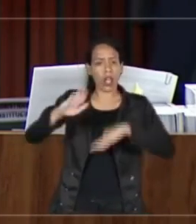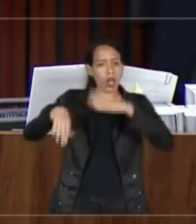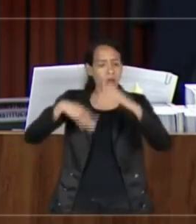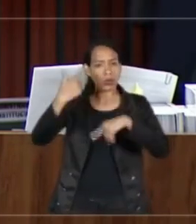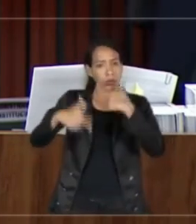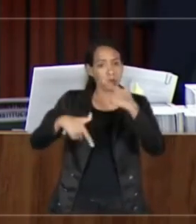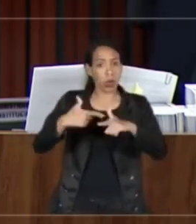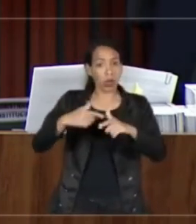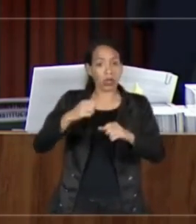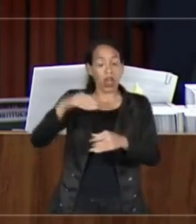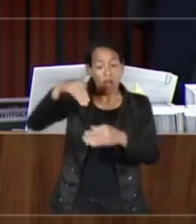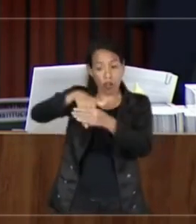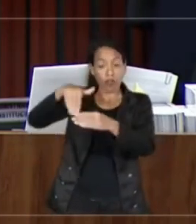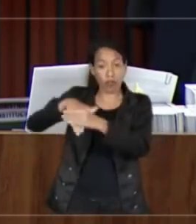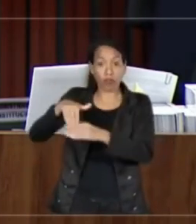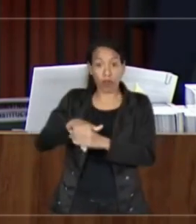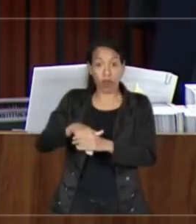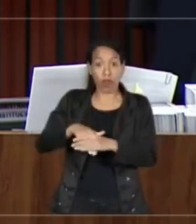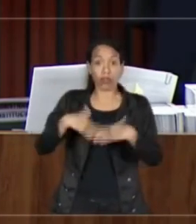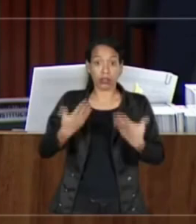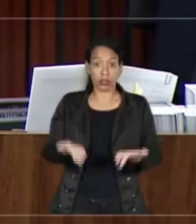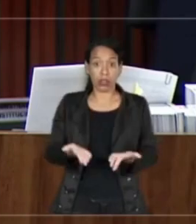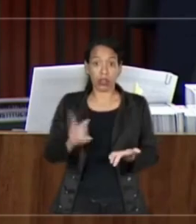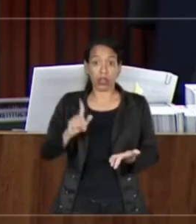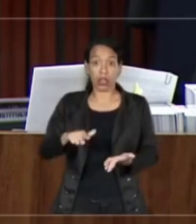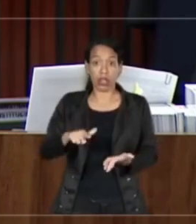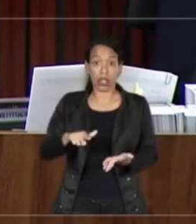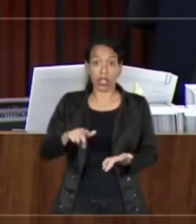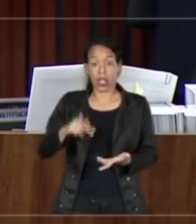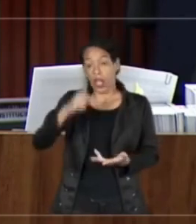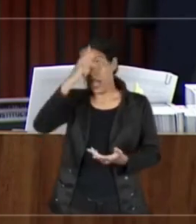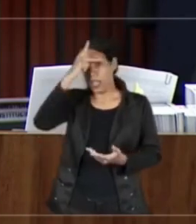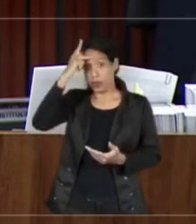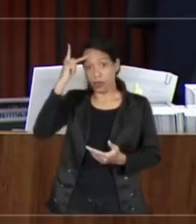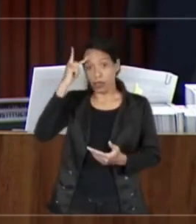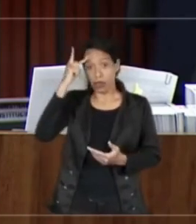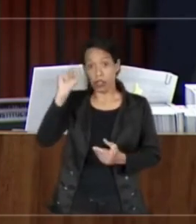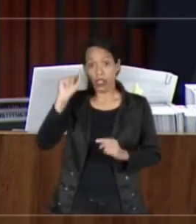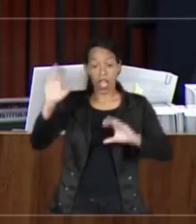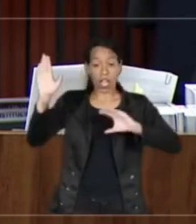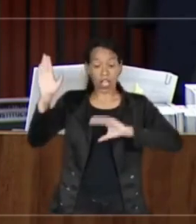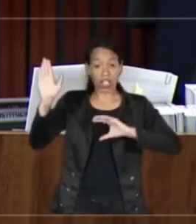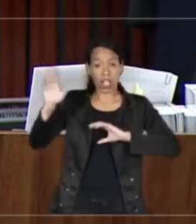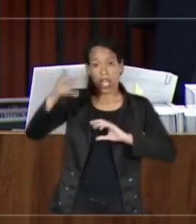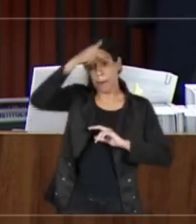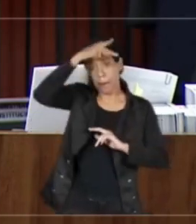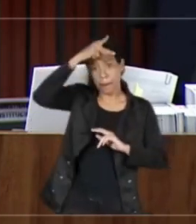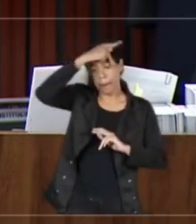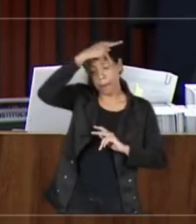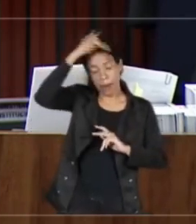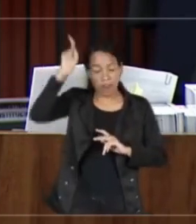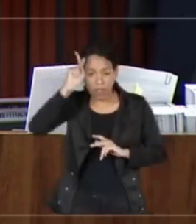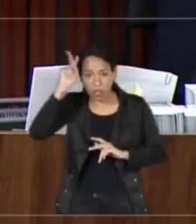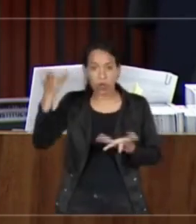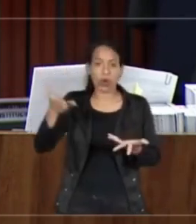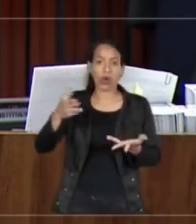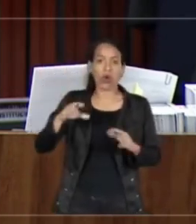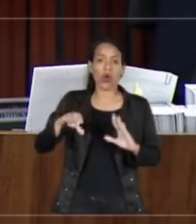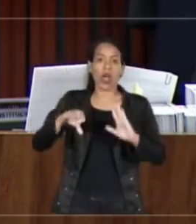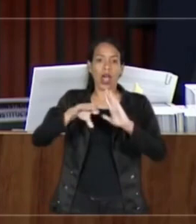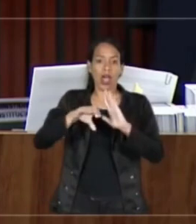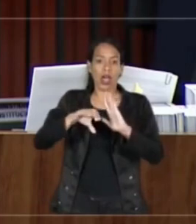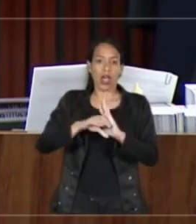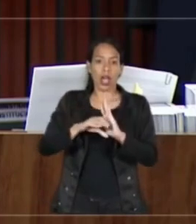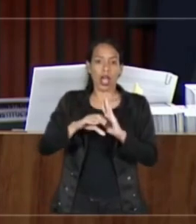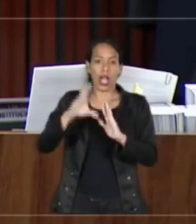próximas eleições aqueles que irão disputar, nesse caso, as prefeituras e as câmaras municipais,